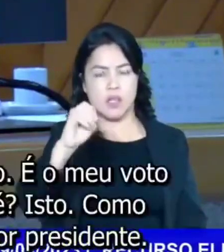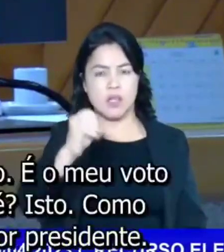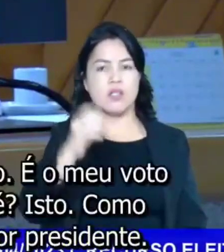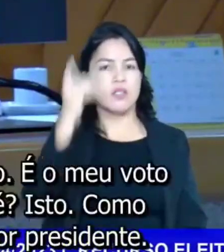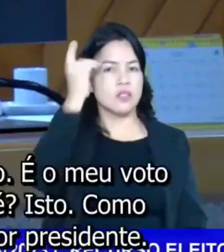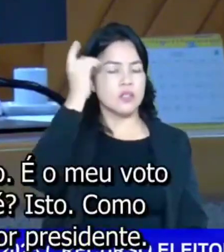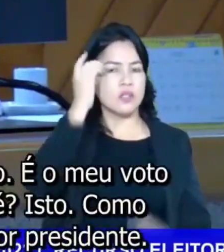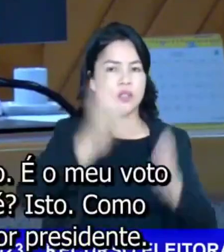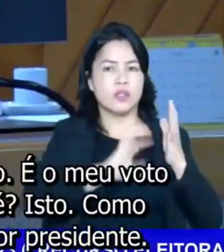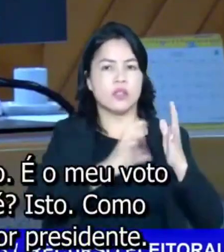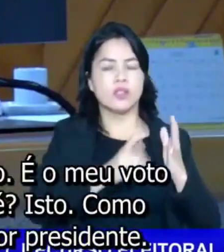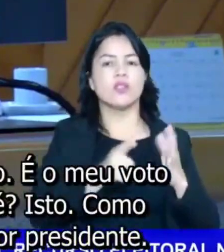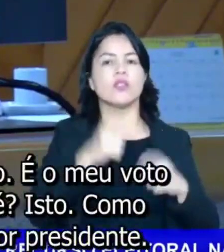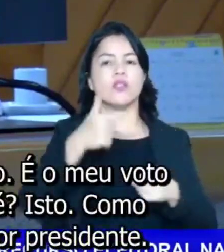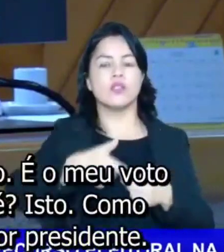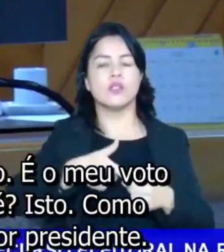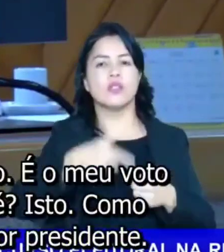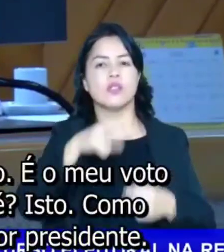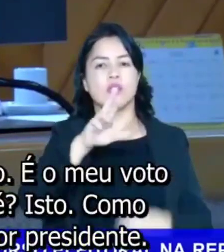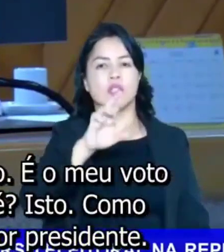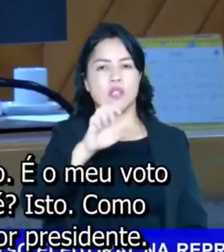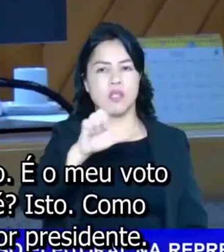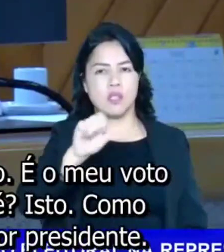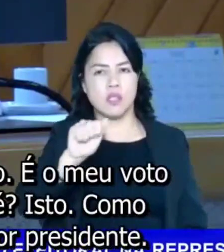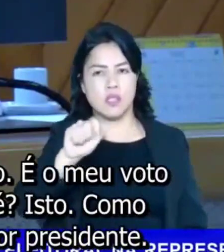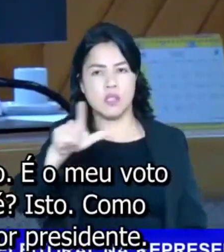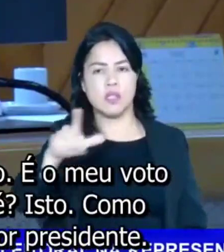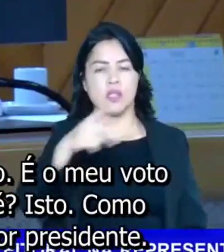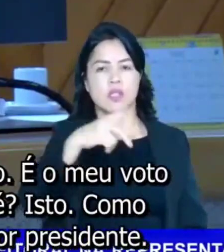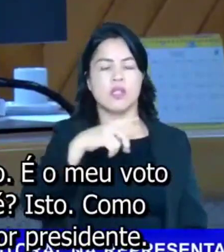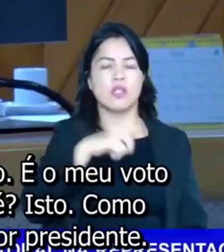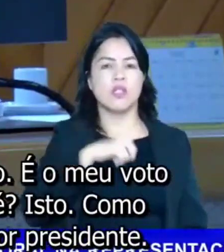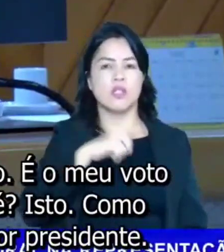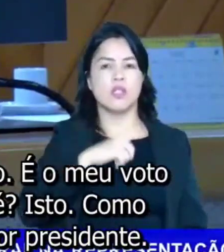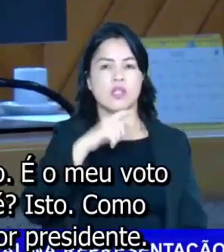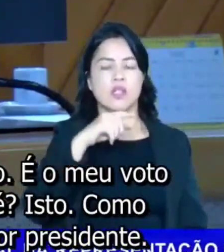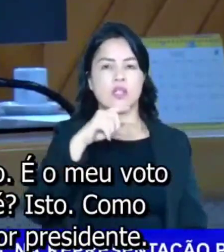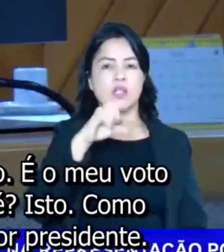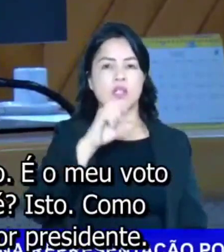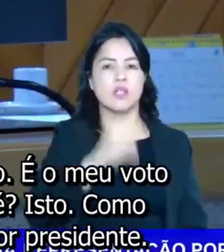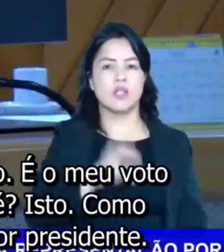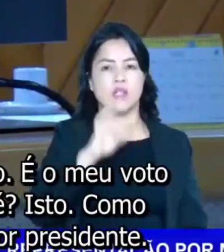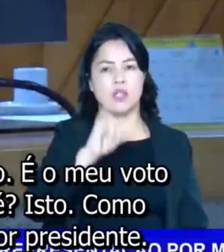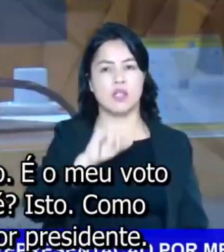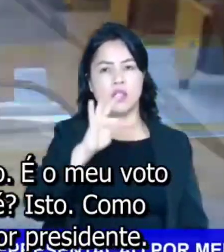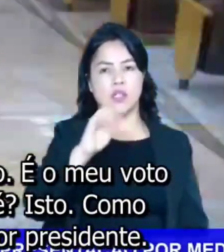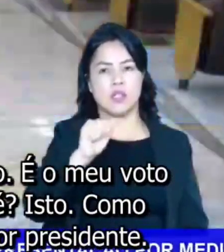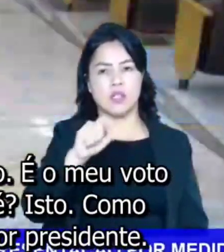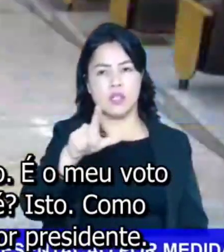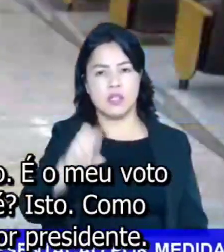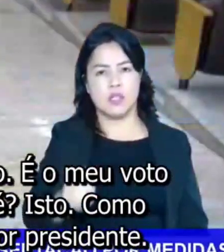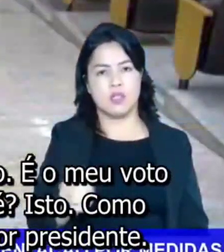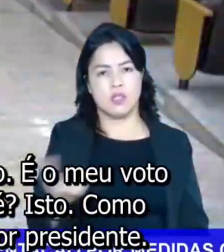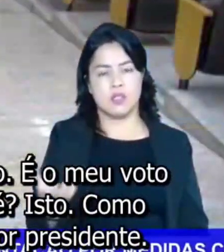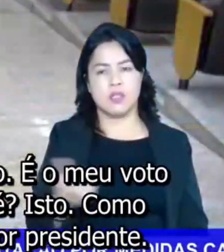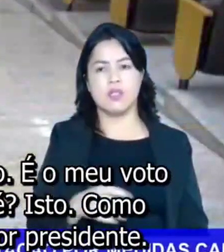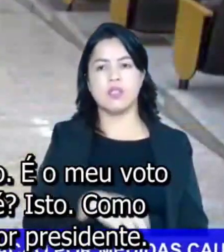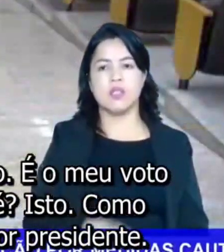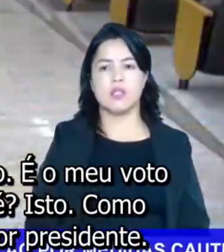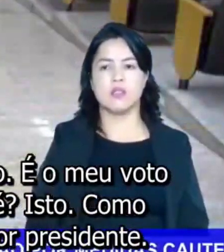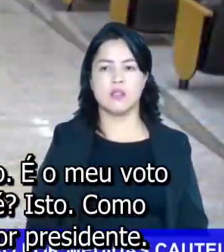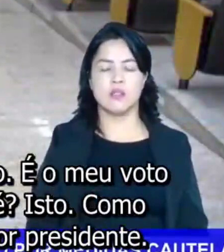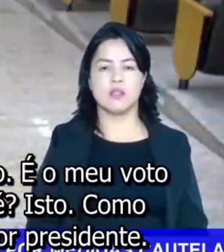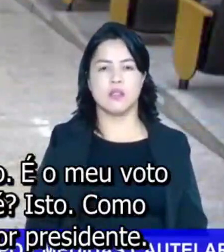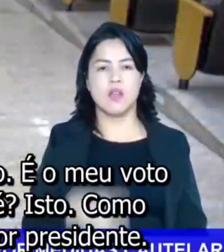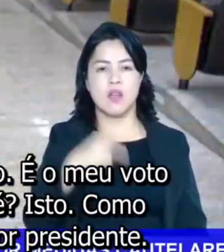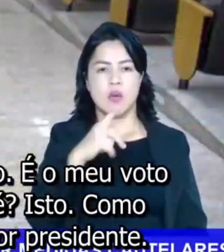e Real Petróleo Limitada, além de Ítalo Bruno Caldas Paulo. É o meu voto, excelências. Provimento parcial, então, Imagem